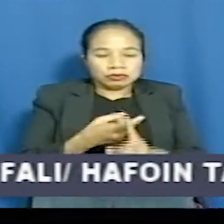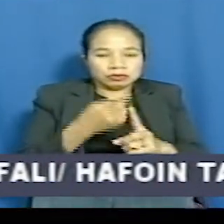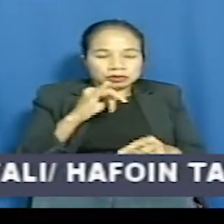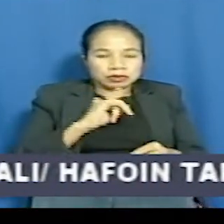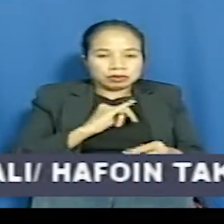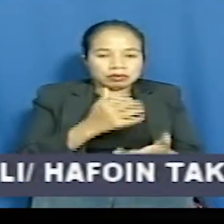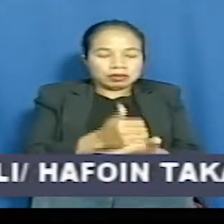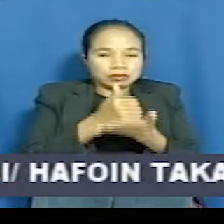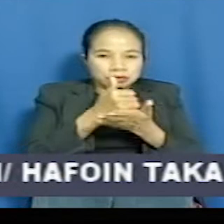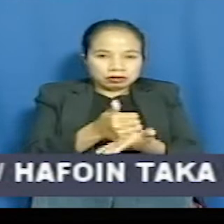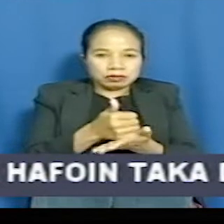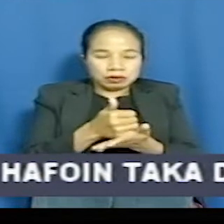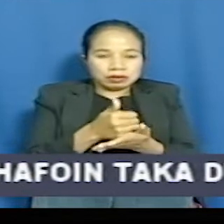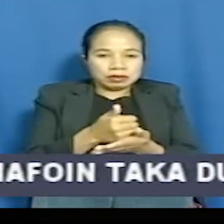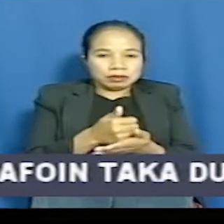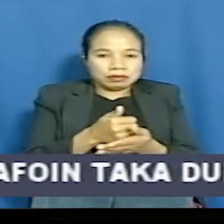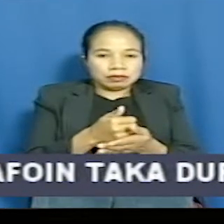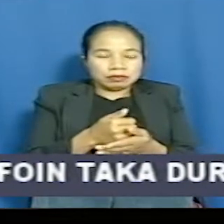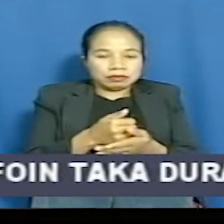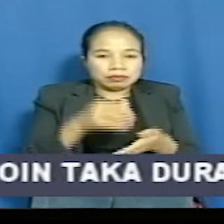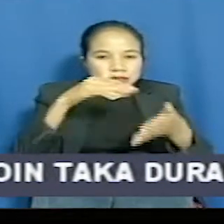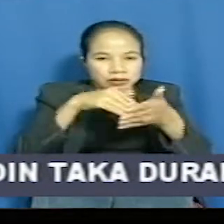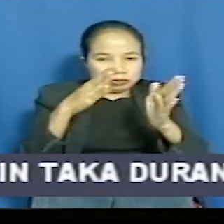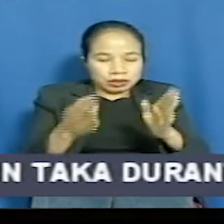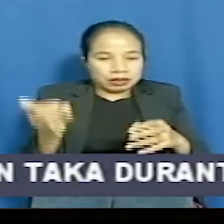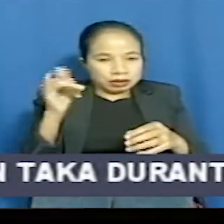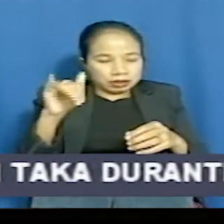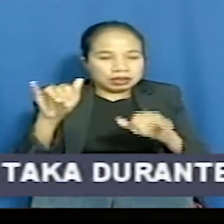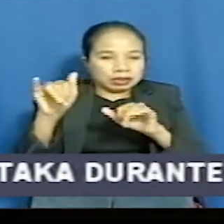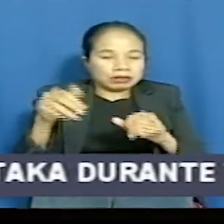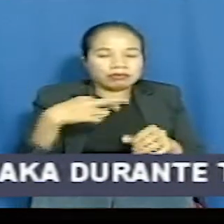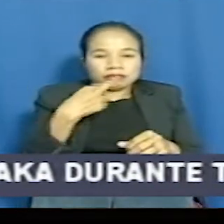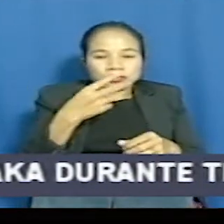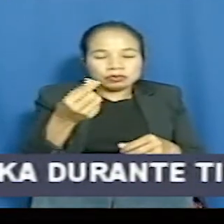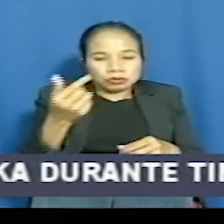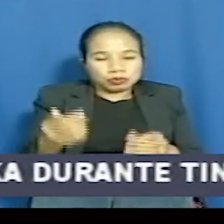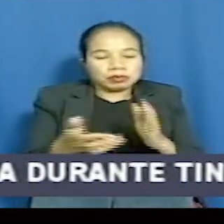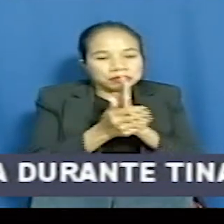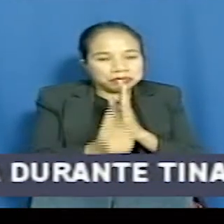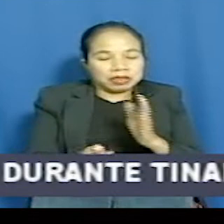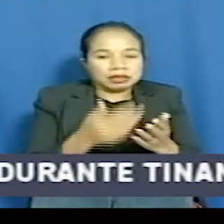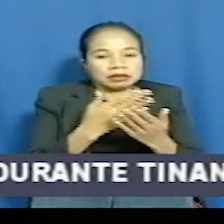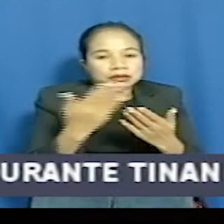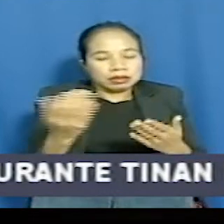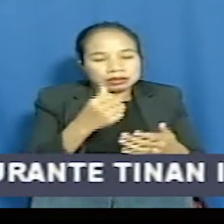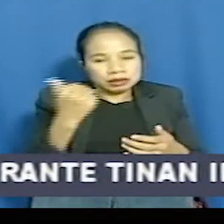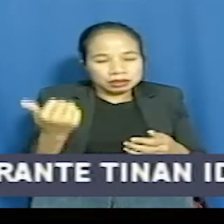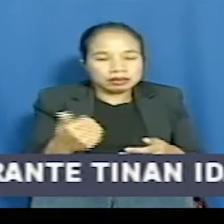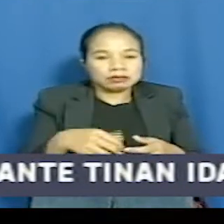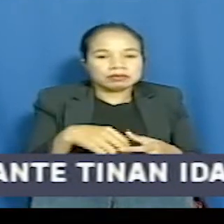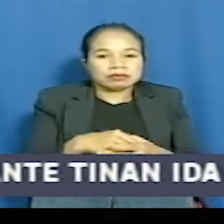Apoio humanitario rumah, ba ali nua sira. Iha fos utuan, tariki mina, iha tariki buat rumah tani alara